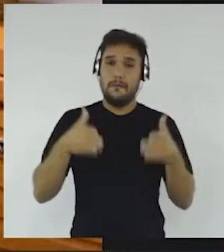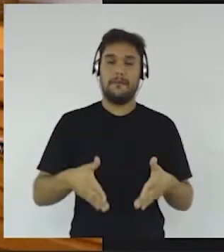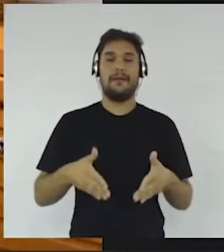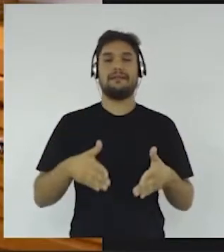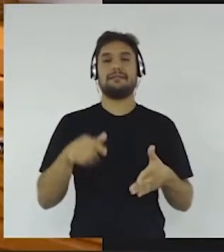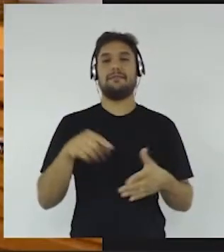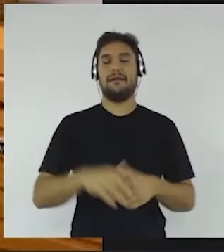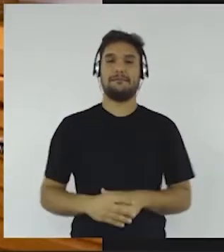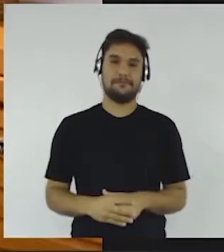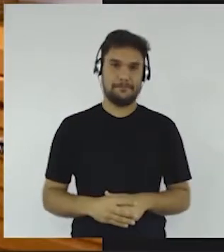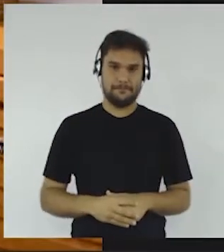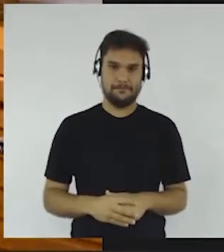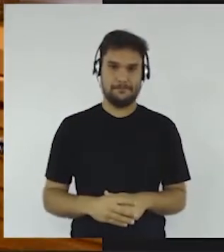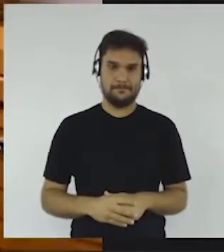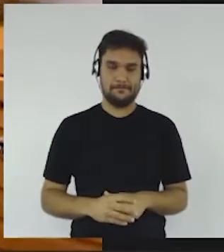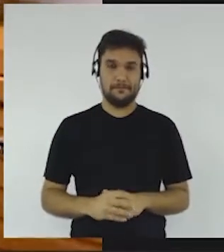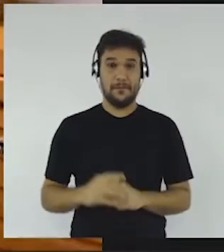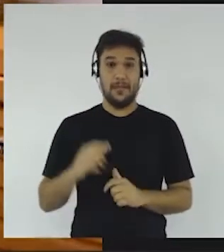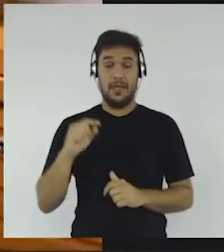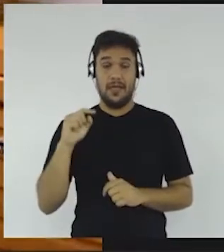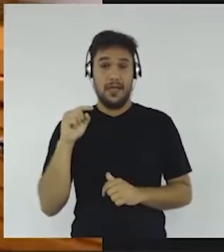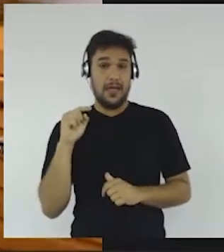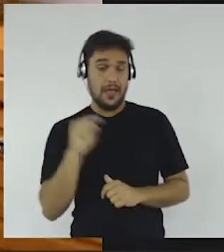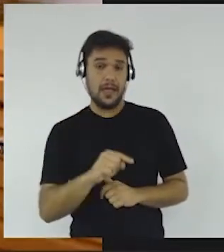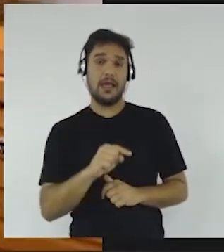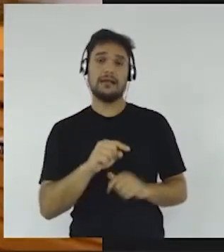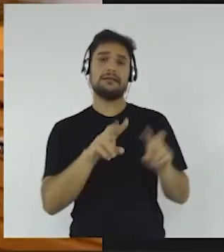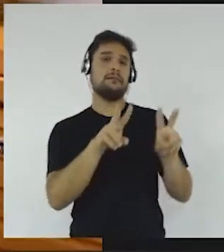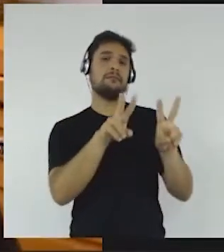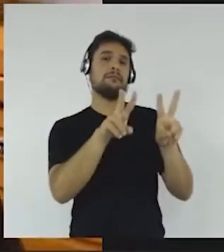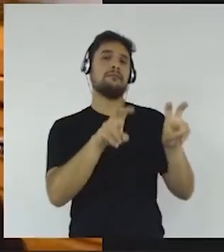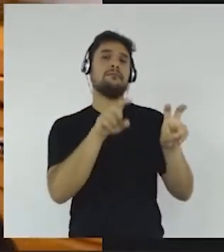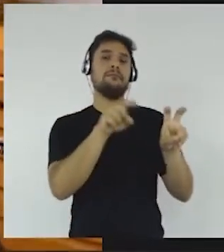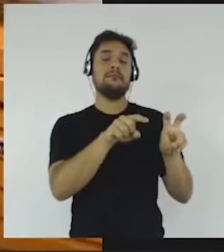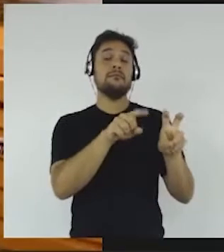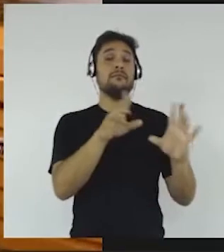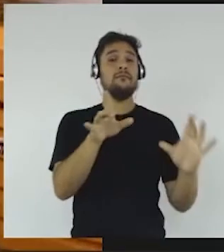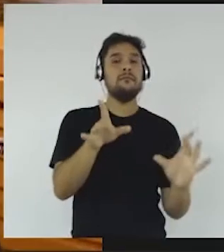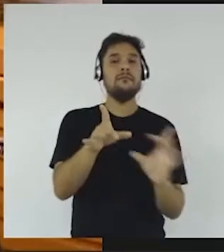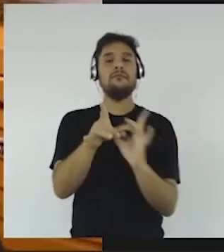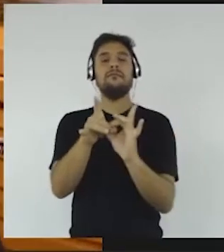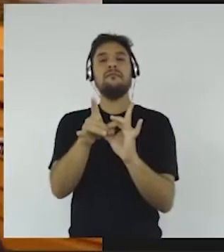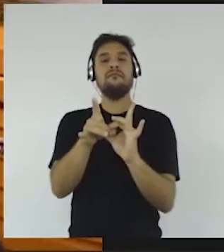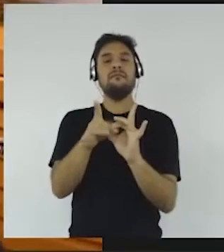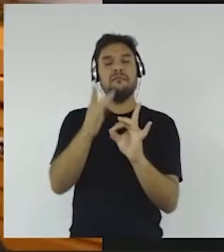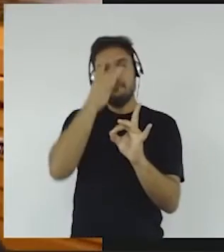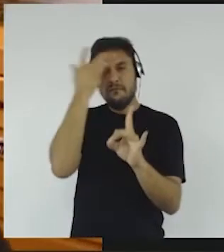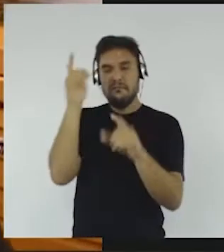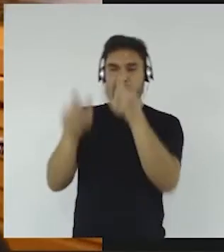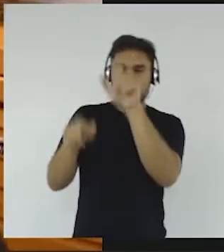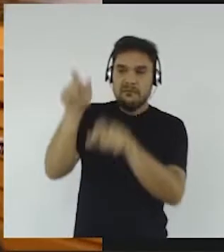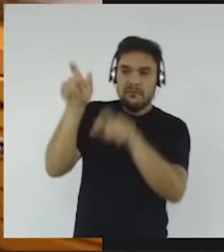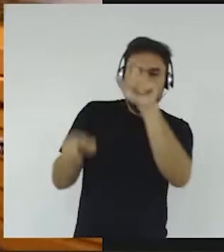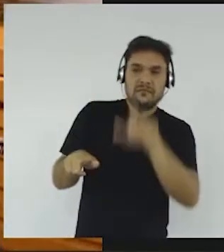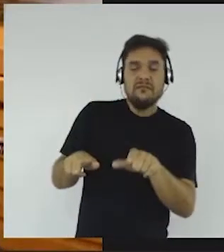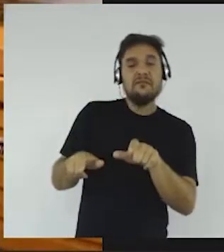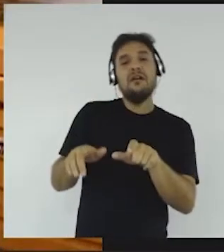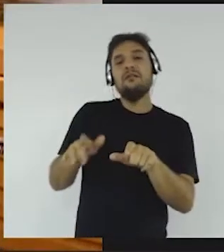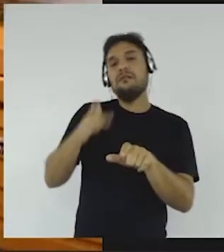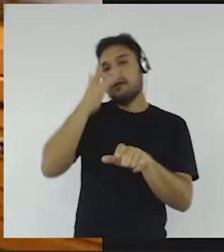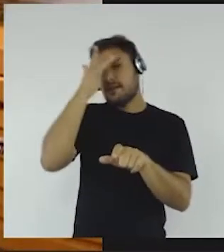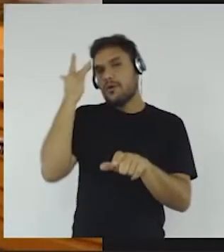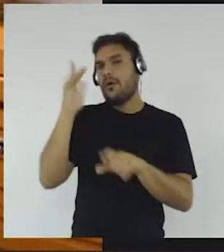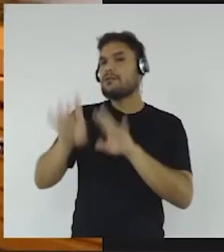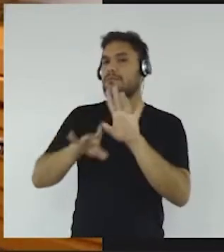desse painel. E esse painel é integrado por pessoas também muito